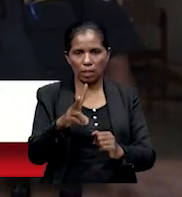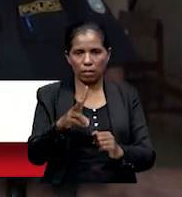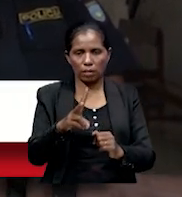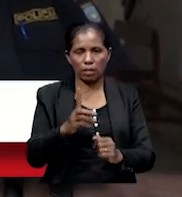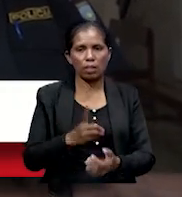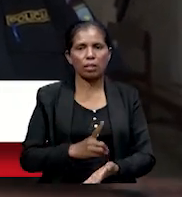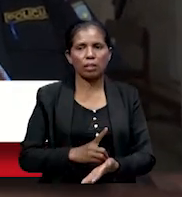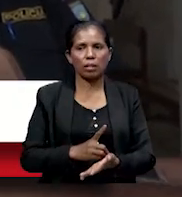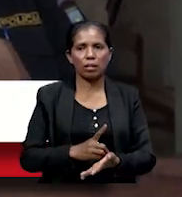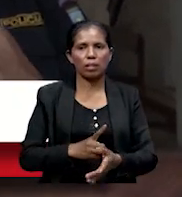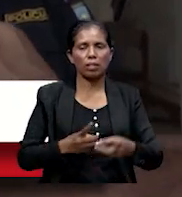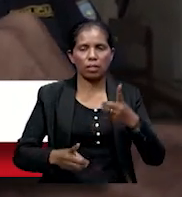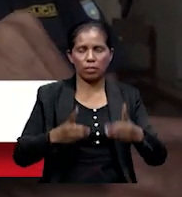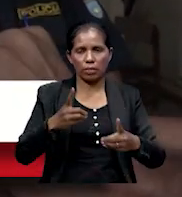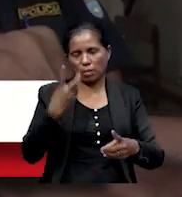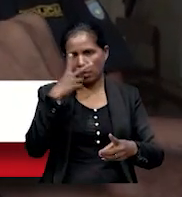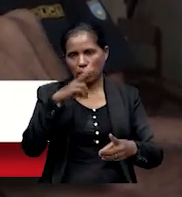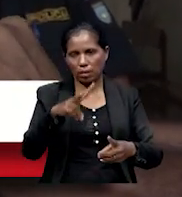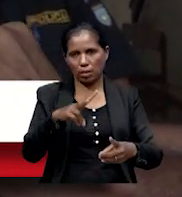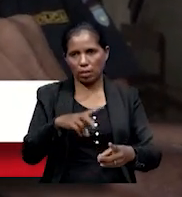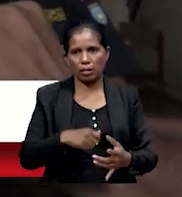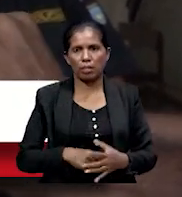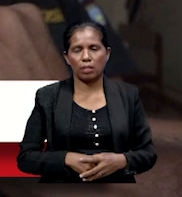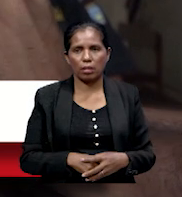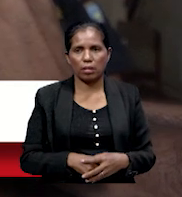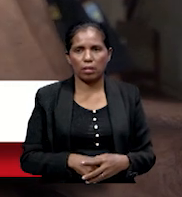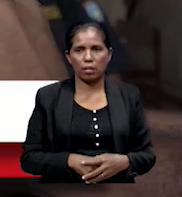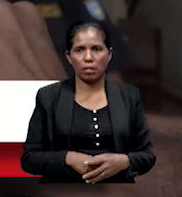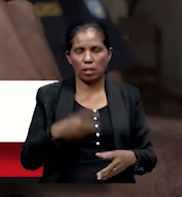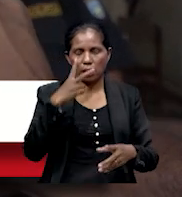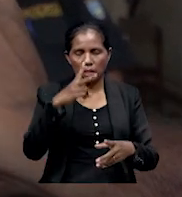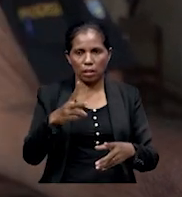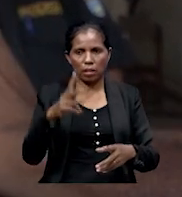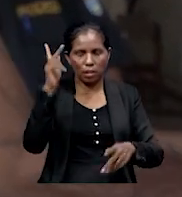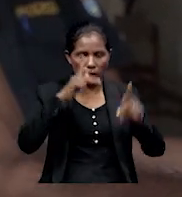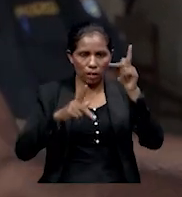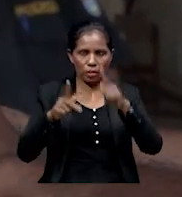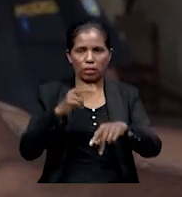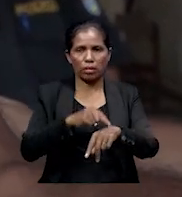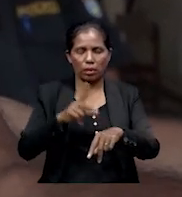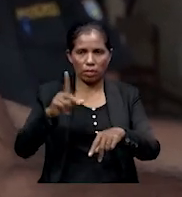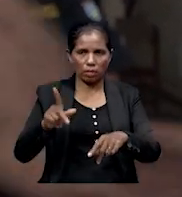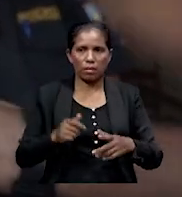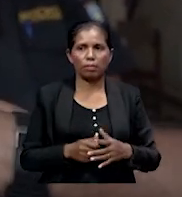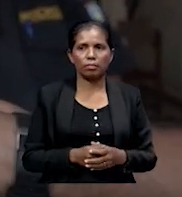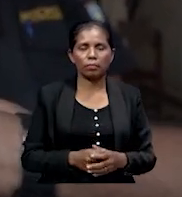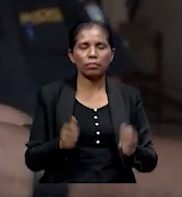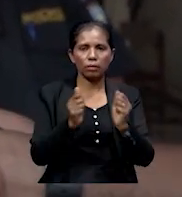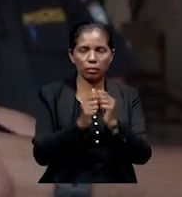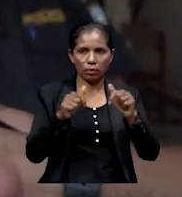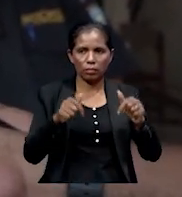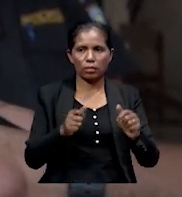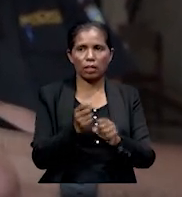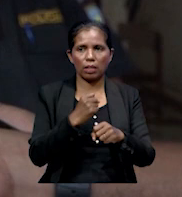depois husi parte tribunal entendeliu harekata guia idane caso nacional, e depois ho idane haro